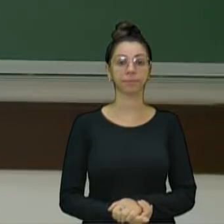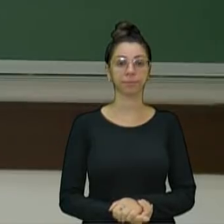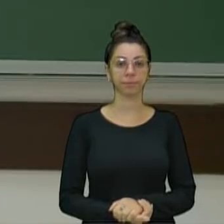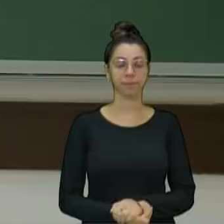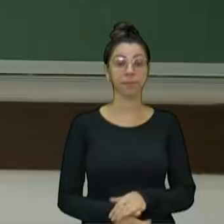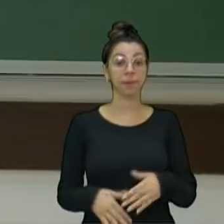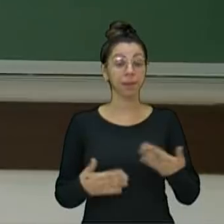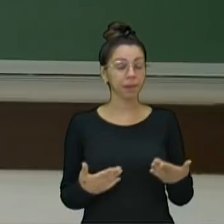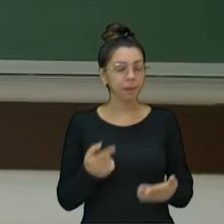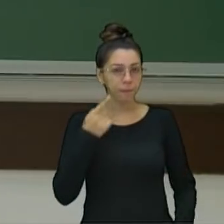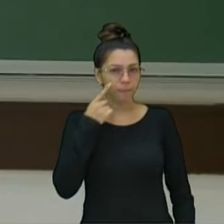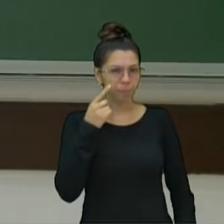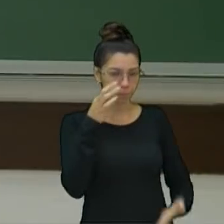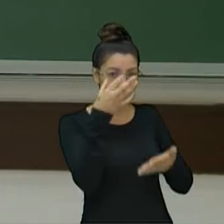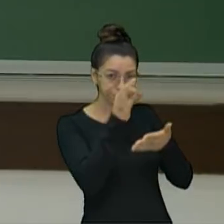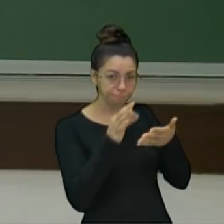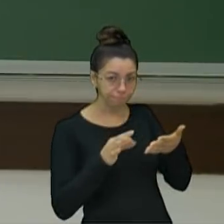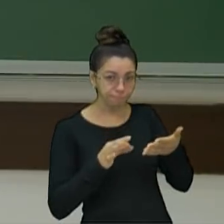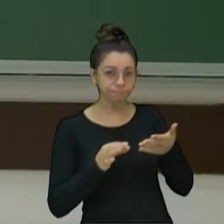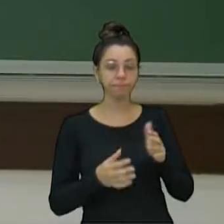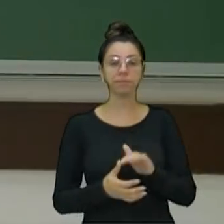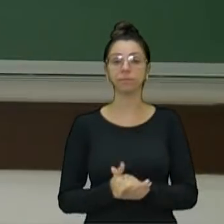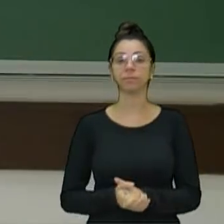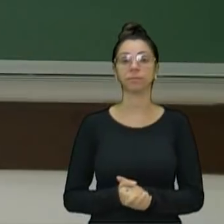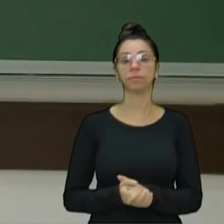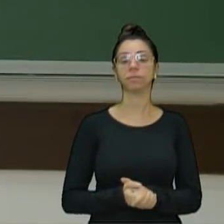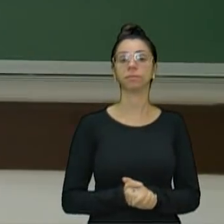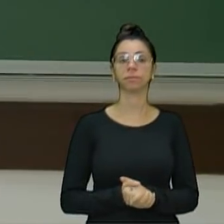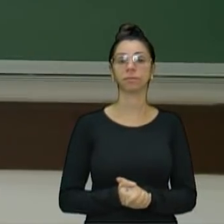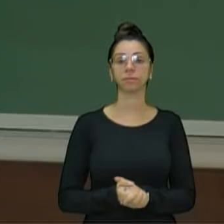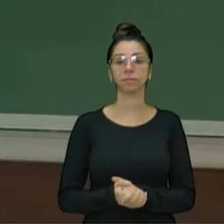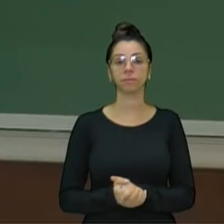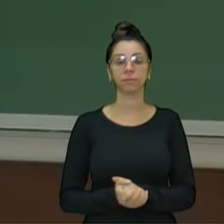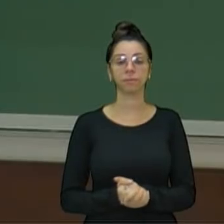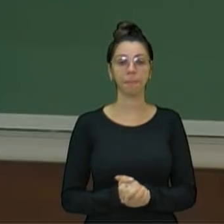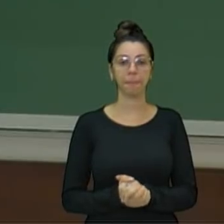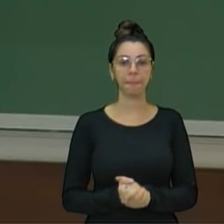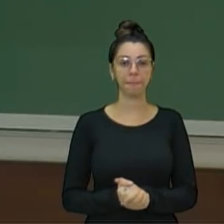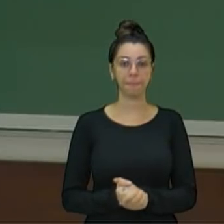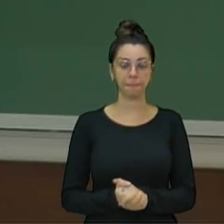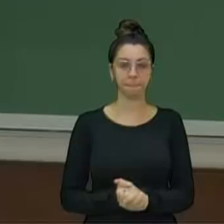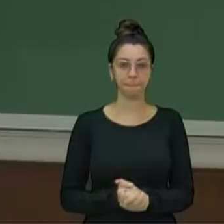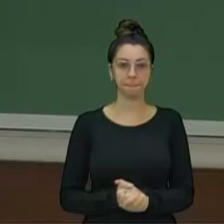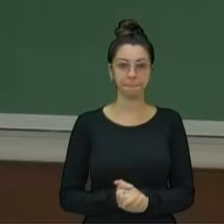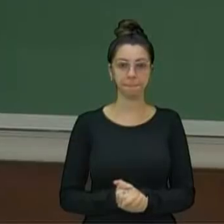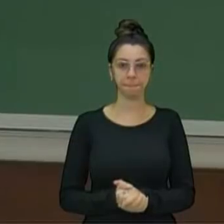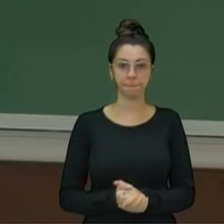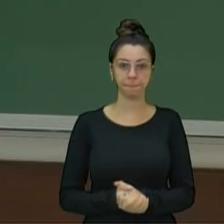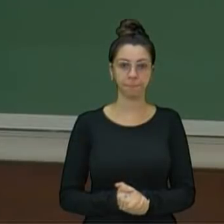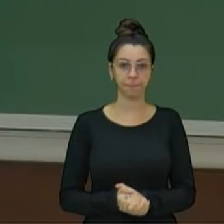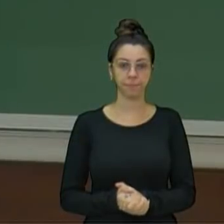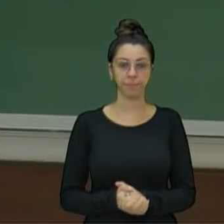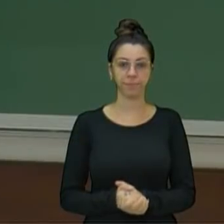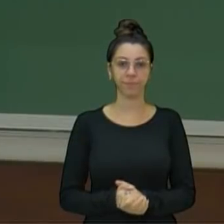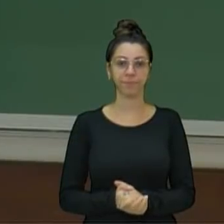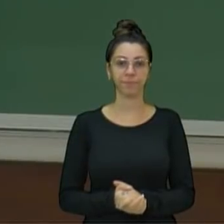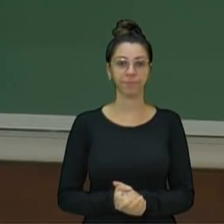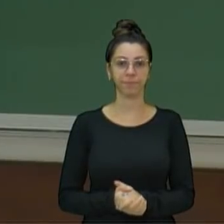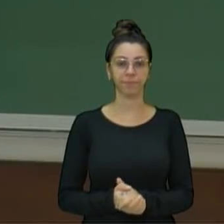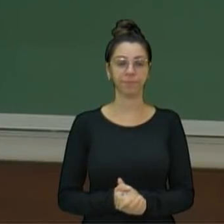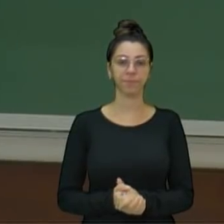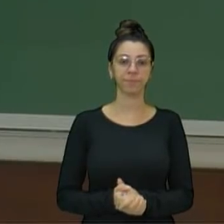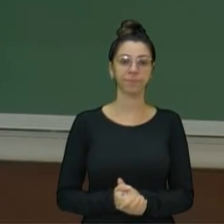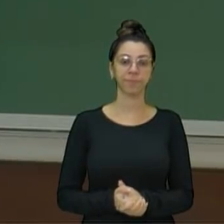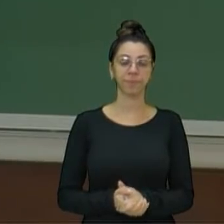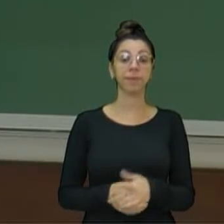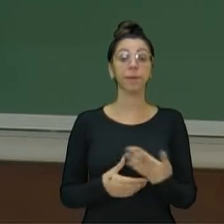Então, vamos conferir a resposta? Olha só. Savita's father was obsessed with organization and a clean house.